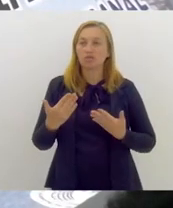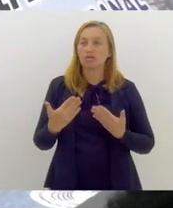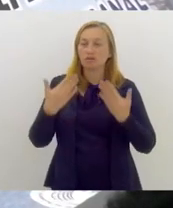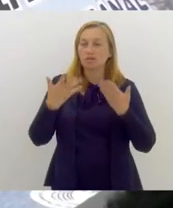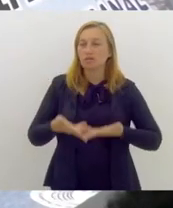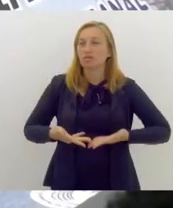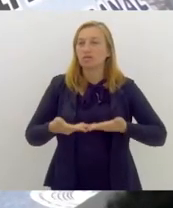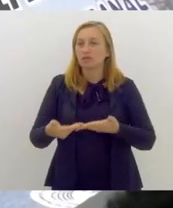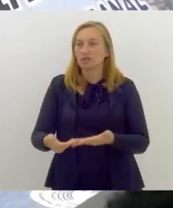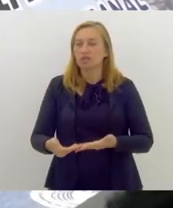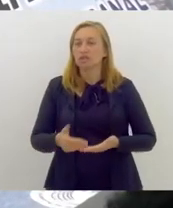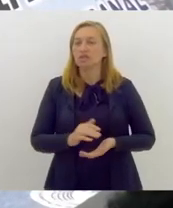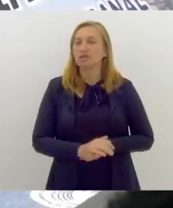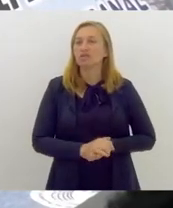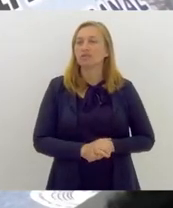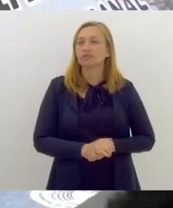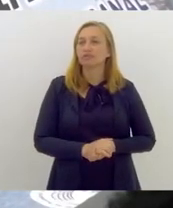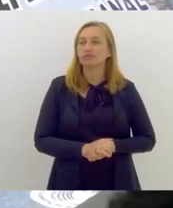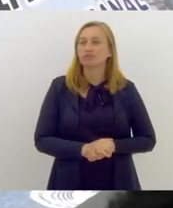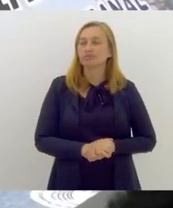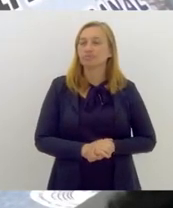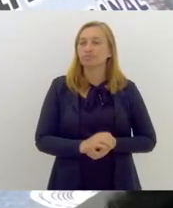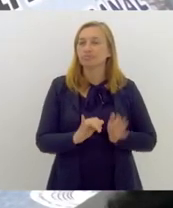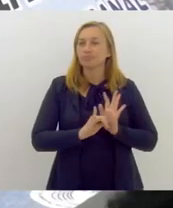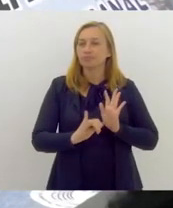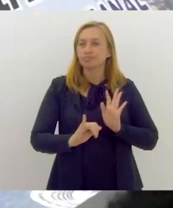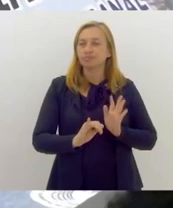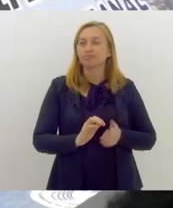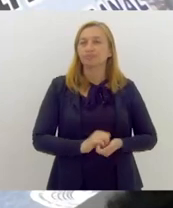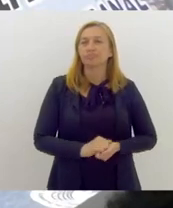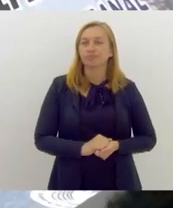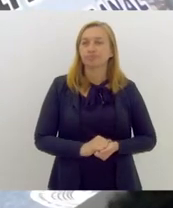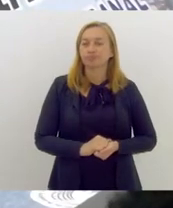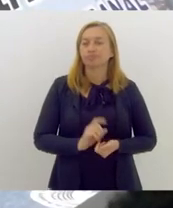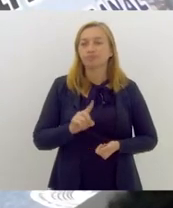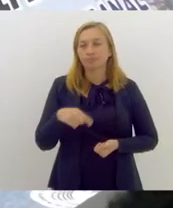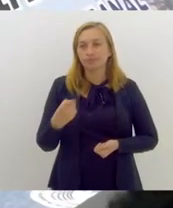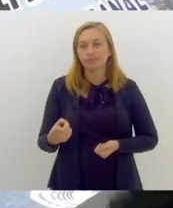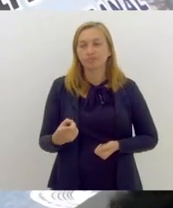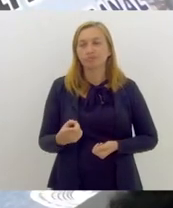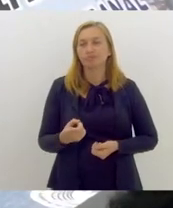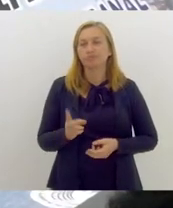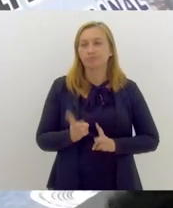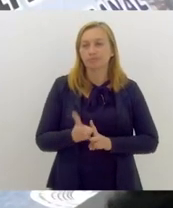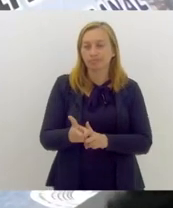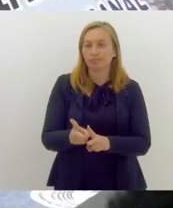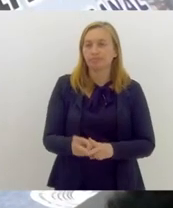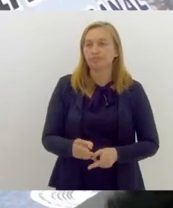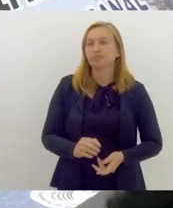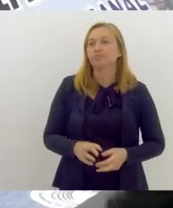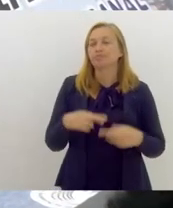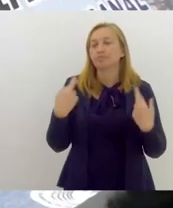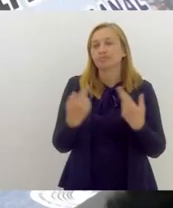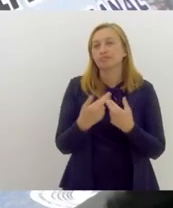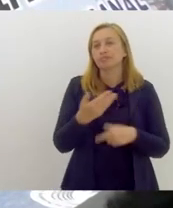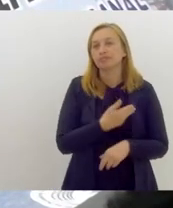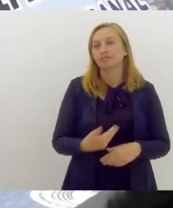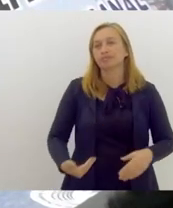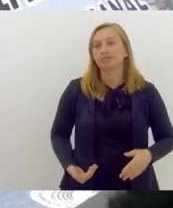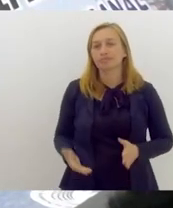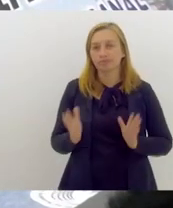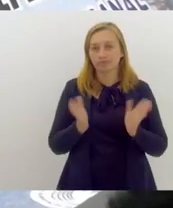elaborado pelo meu gabinete passei publicado no Diário Oficial para poder dar publicidade ao mesmo tempo audiência pública de hoje